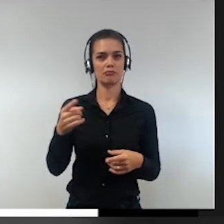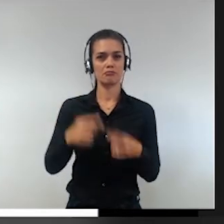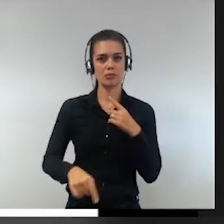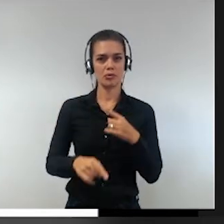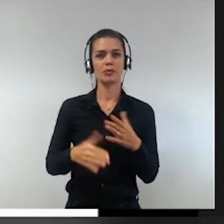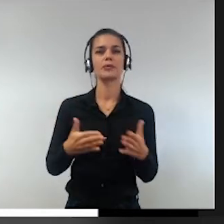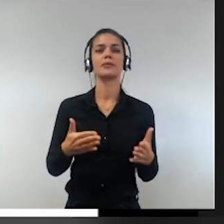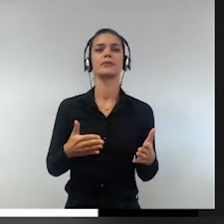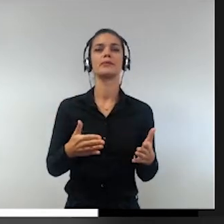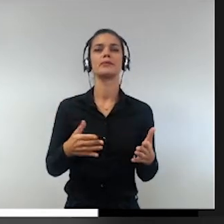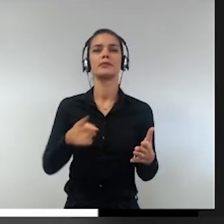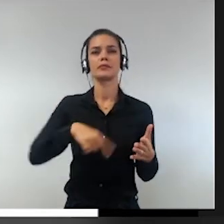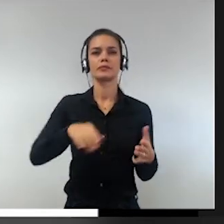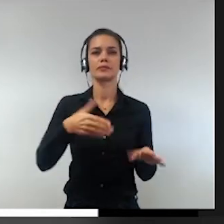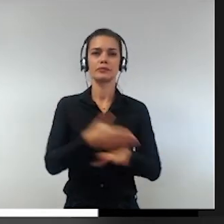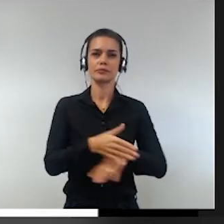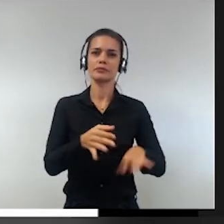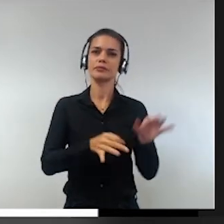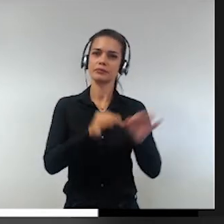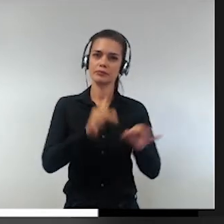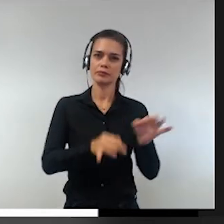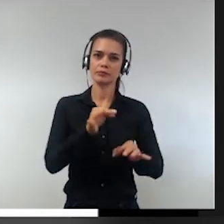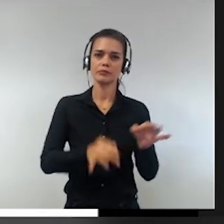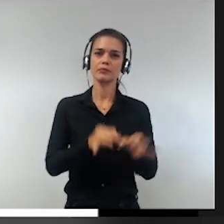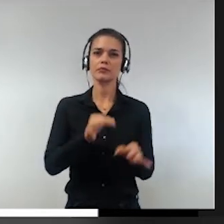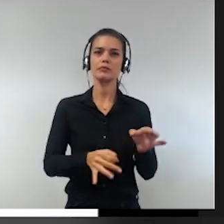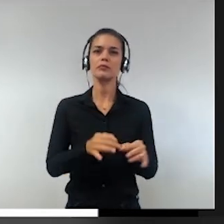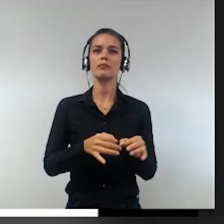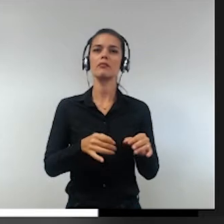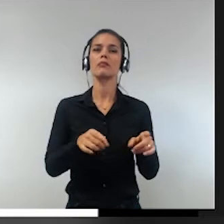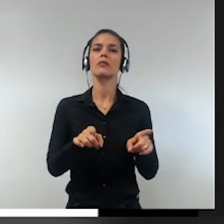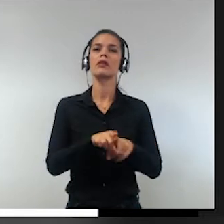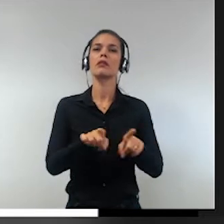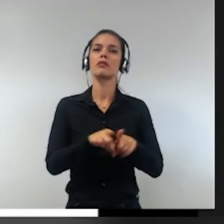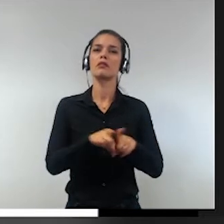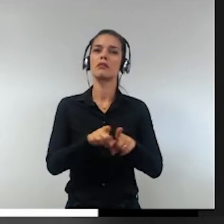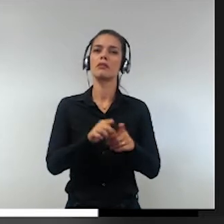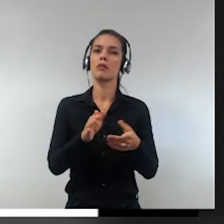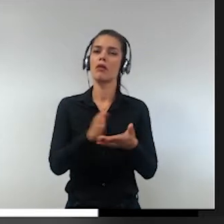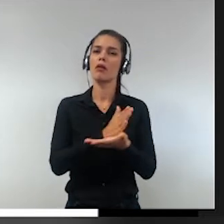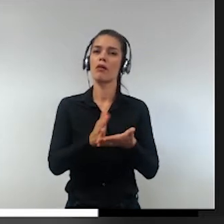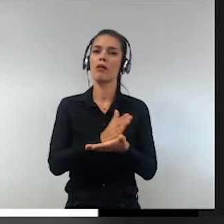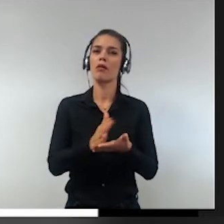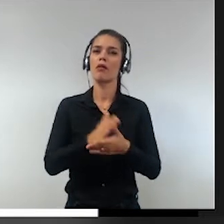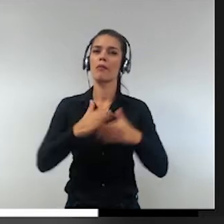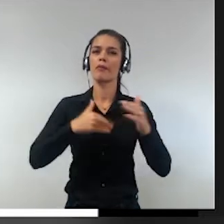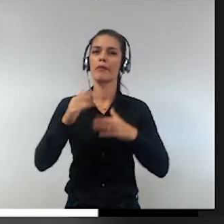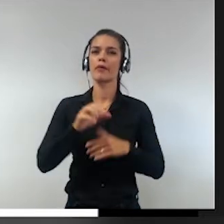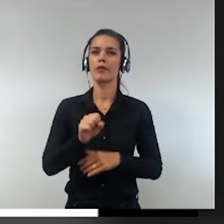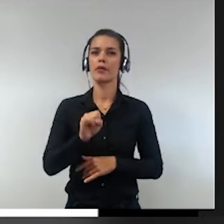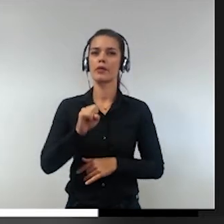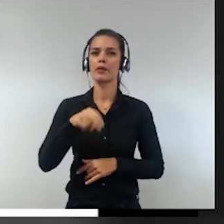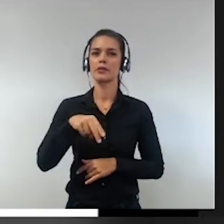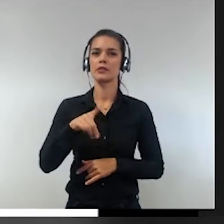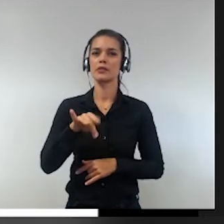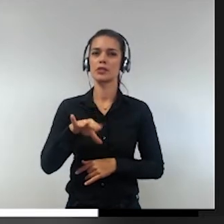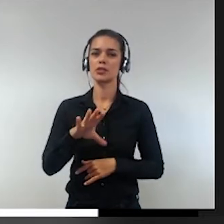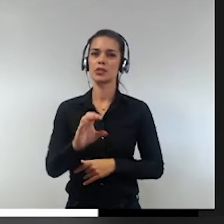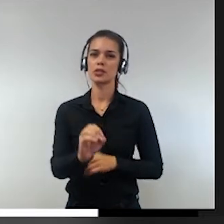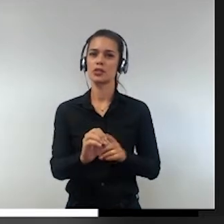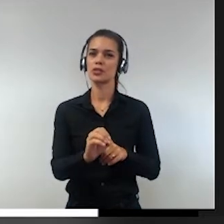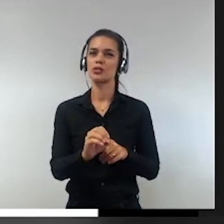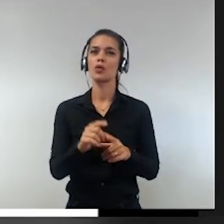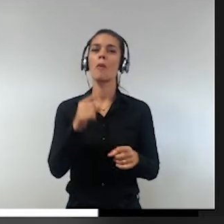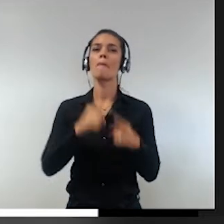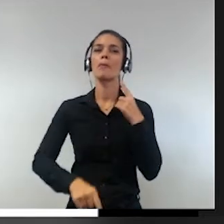judicial, ordinária, desconstituição de determinação do síndico. Tem muitos síndicos hoje que proíbem alimentar os animais em suas áreas